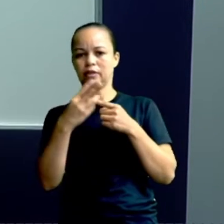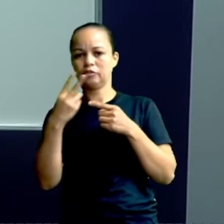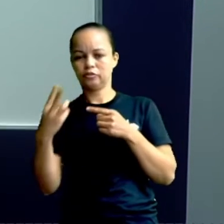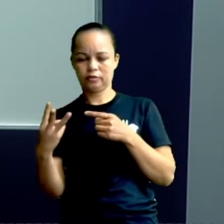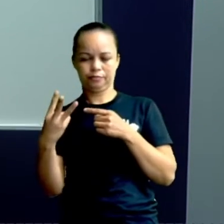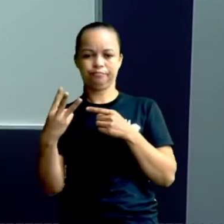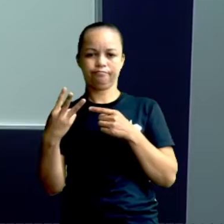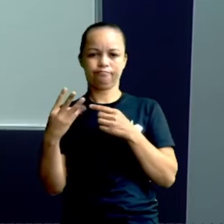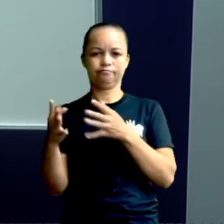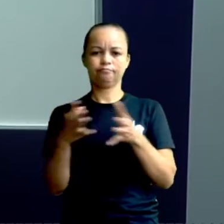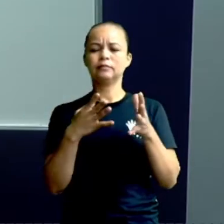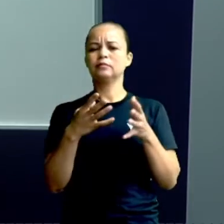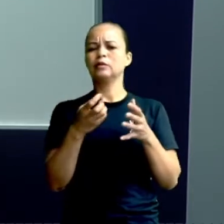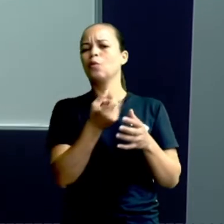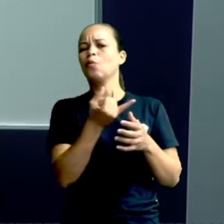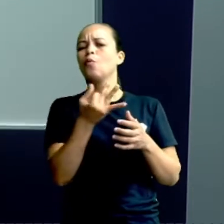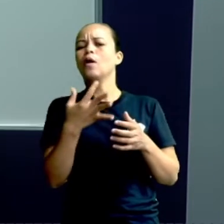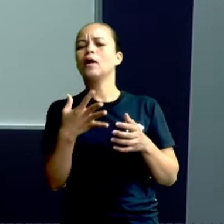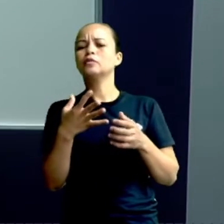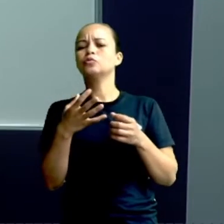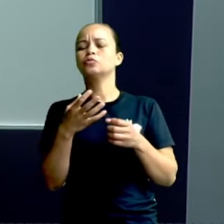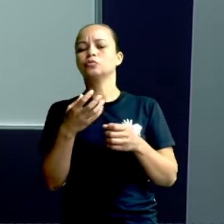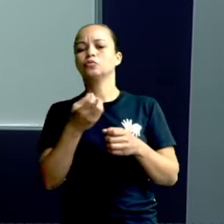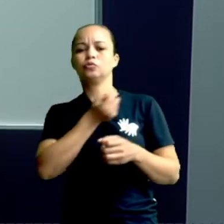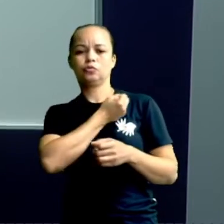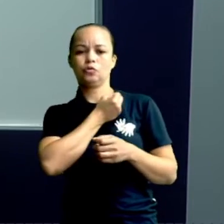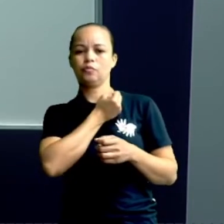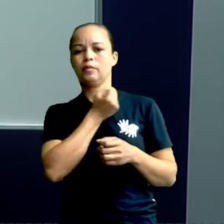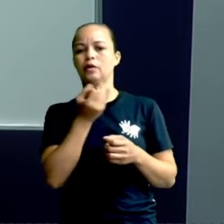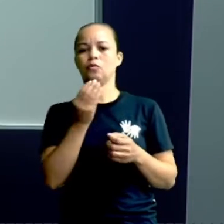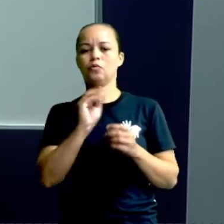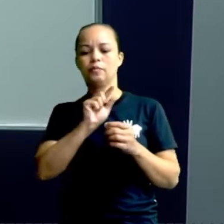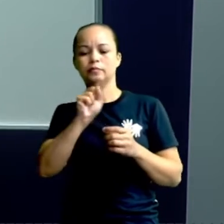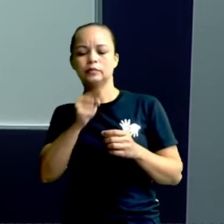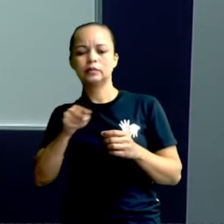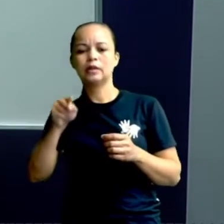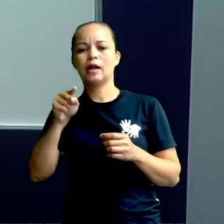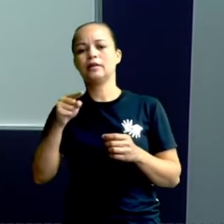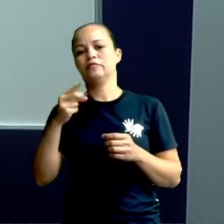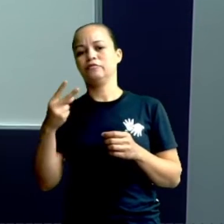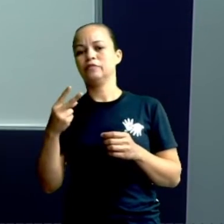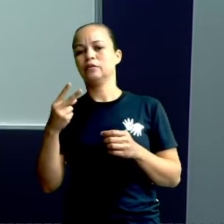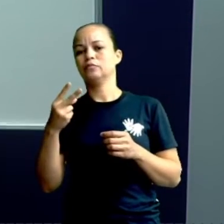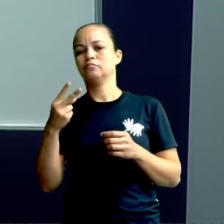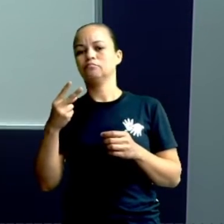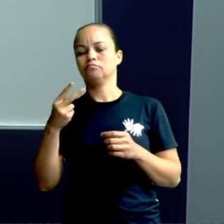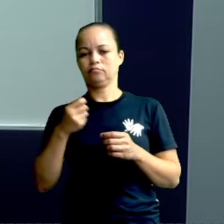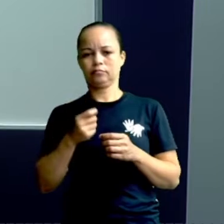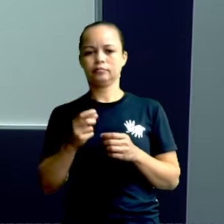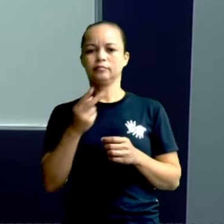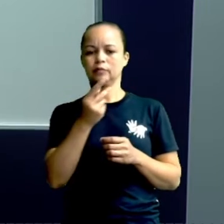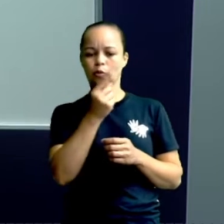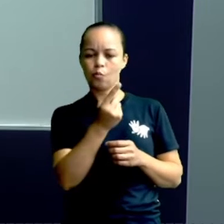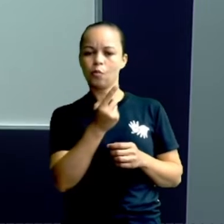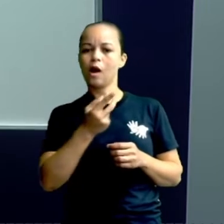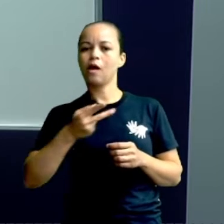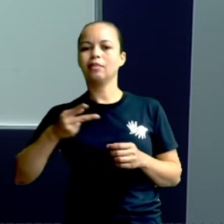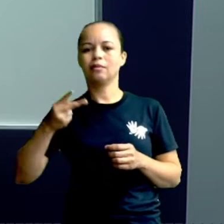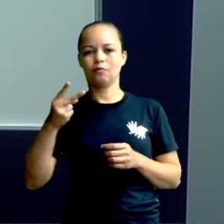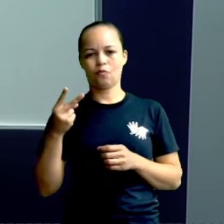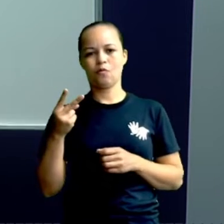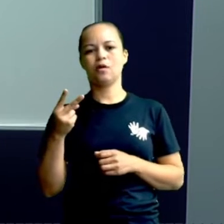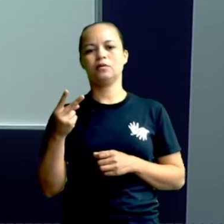1, 3. Quantos números atrás da vírgula? 2. Duas casinhas decimais é o que eu vou contar aqui,